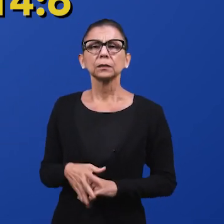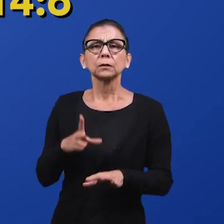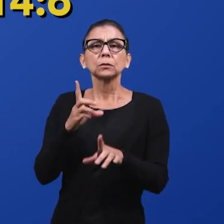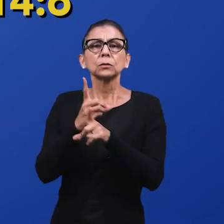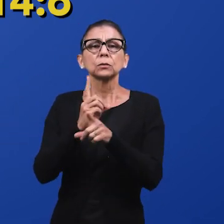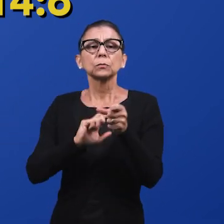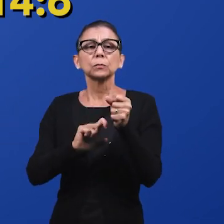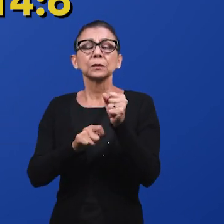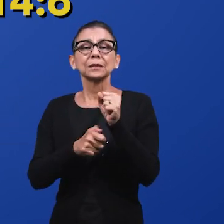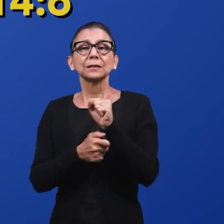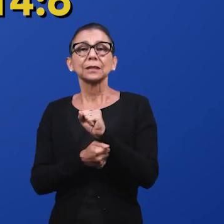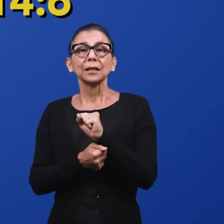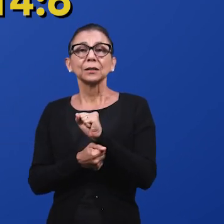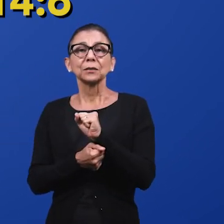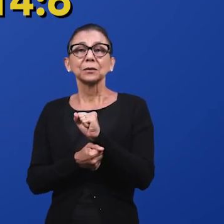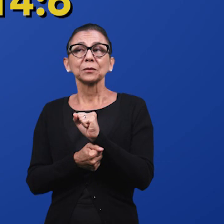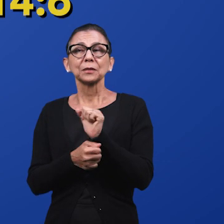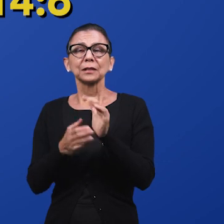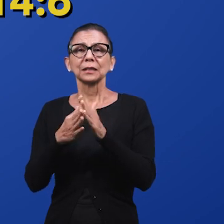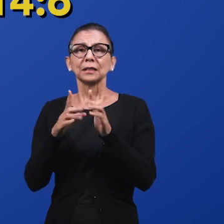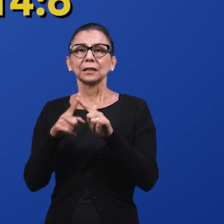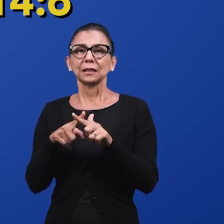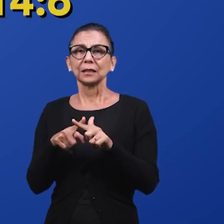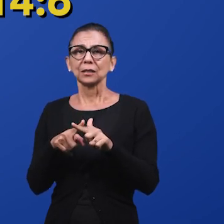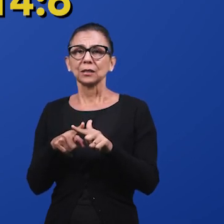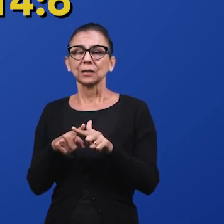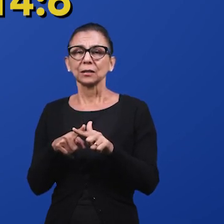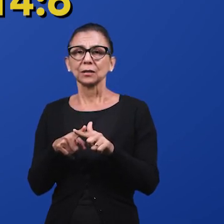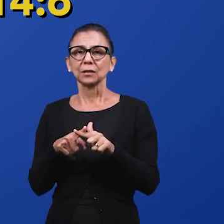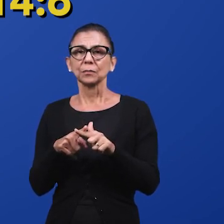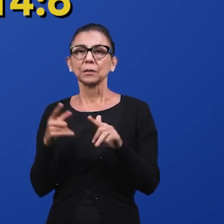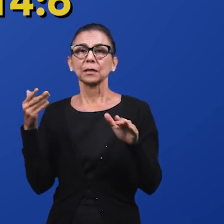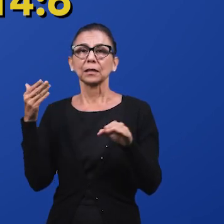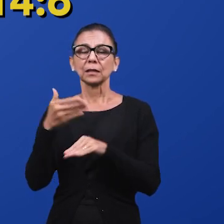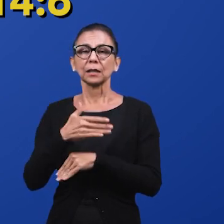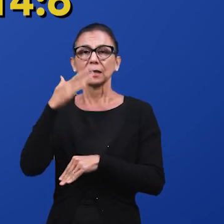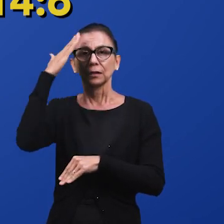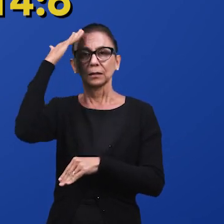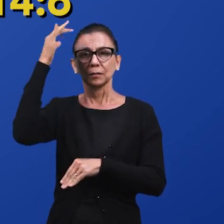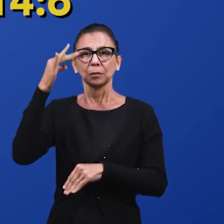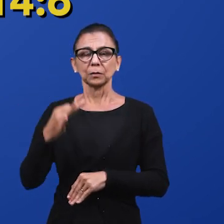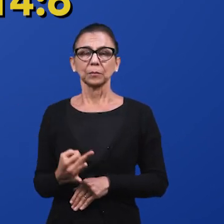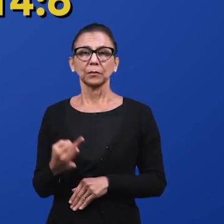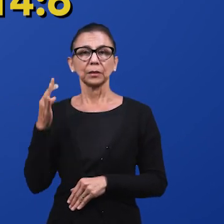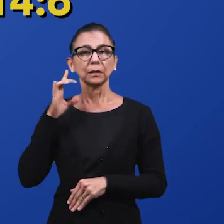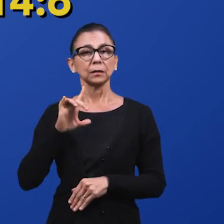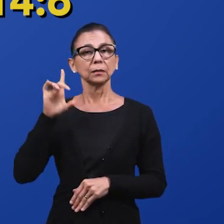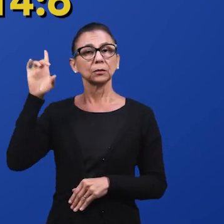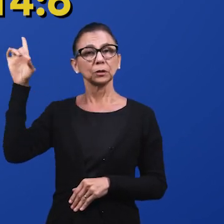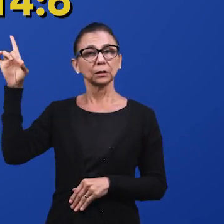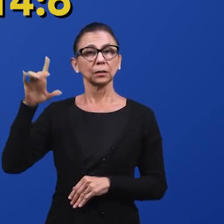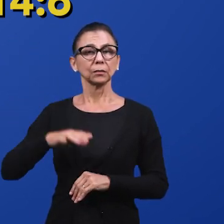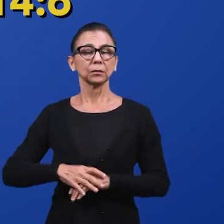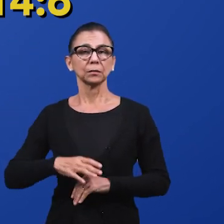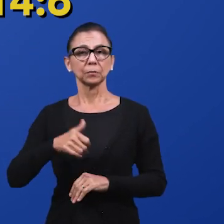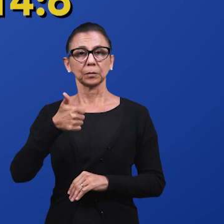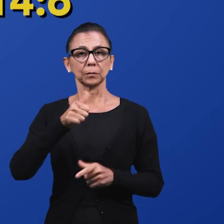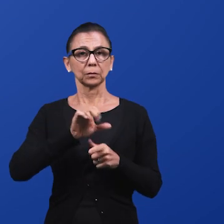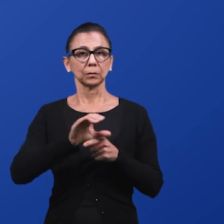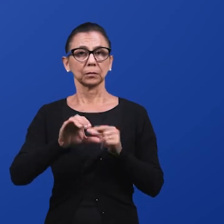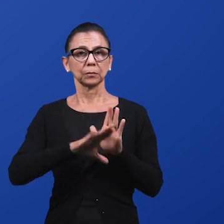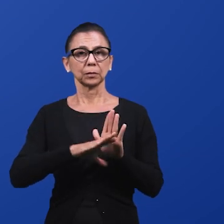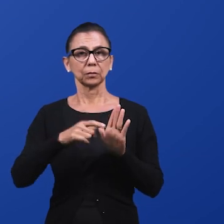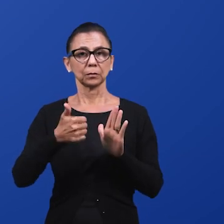adentrar no mistério, a igreja precisa adentrar na sabedoria de Deus, que está oculta em mistério, conforme em